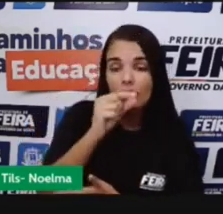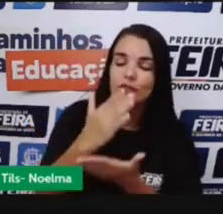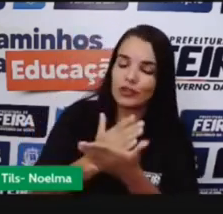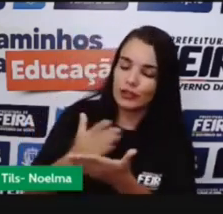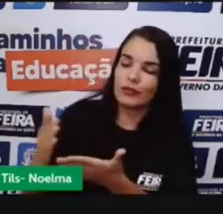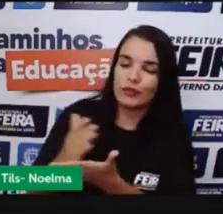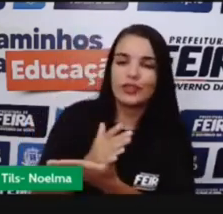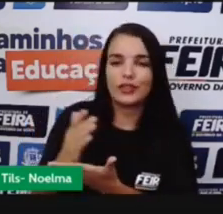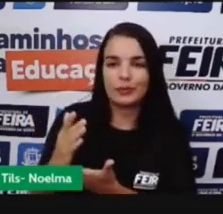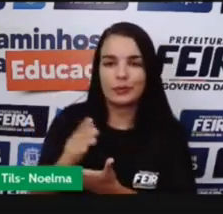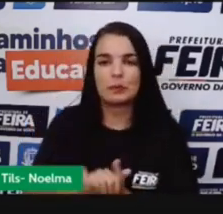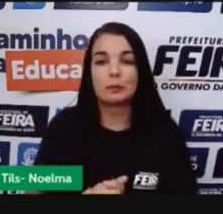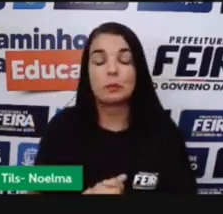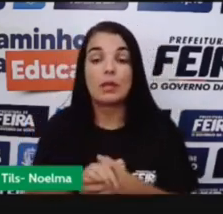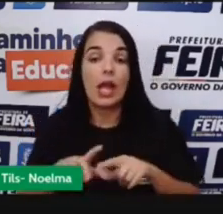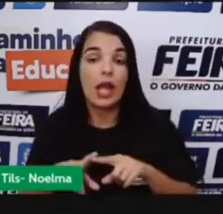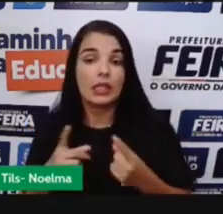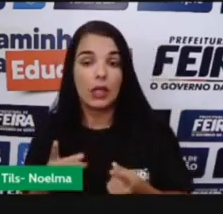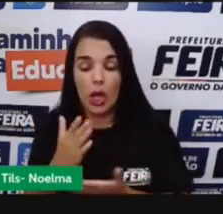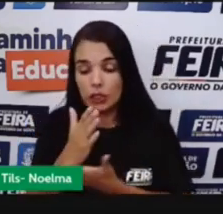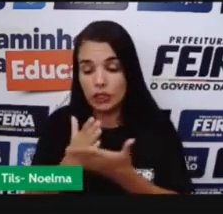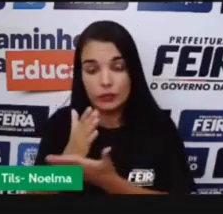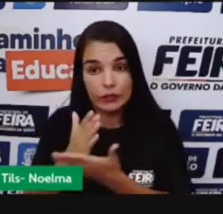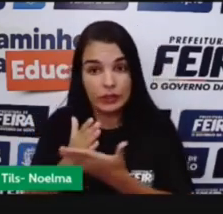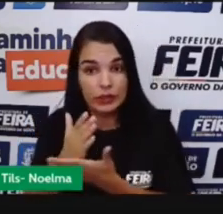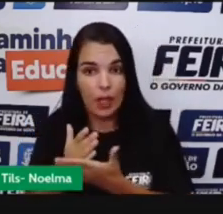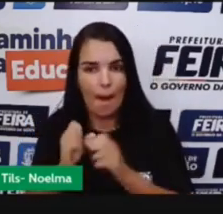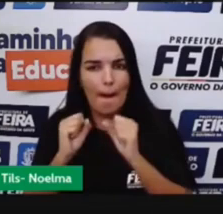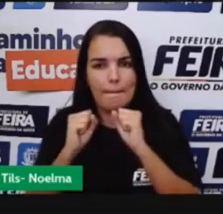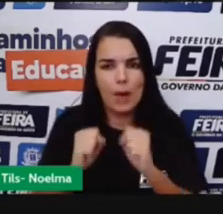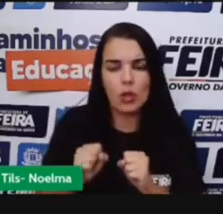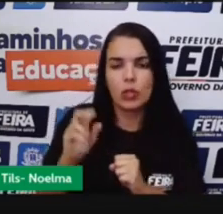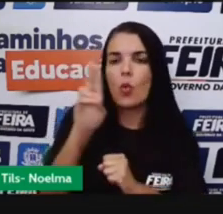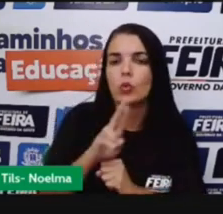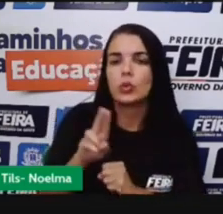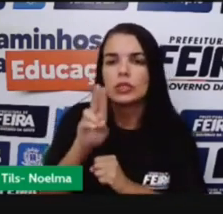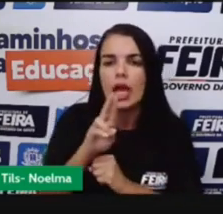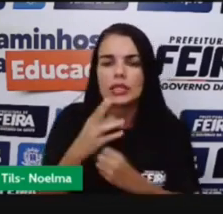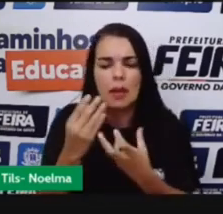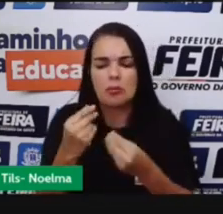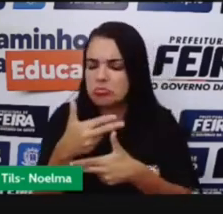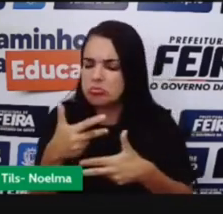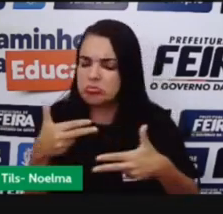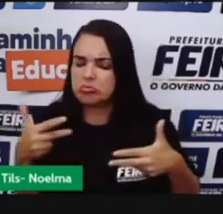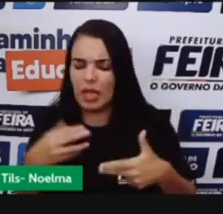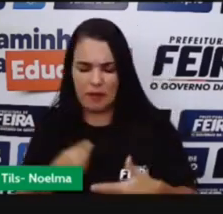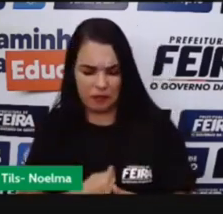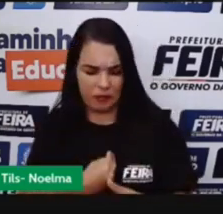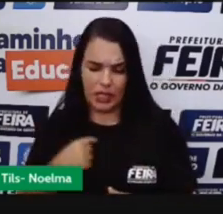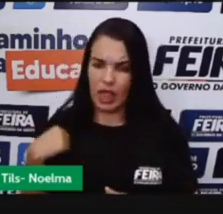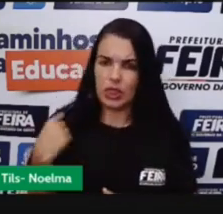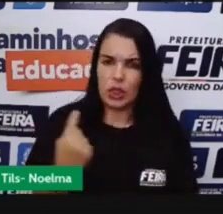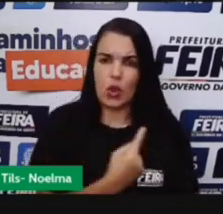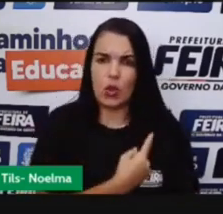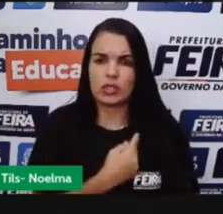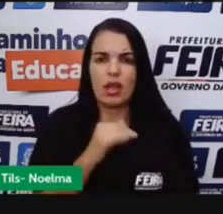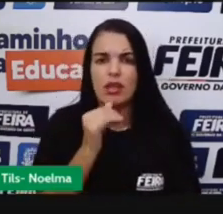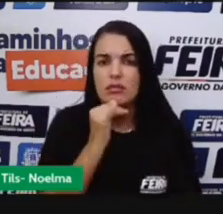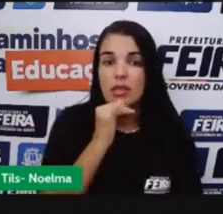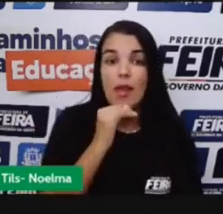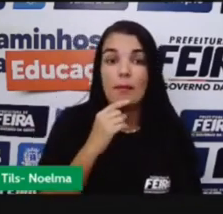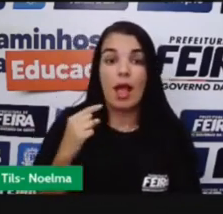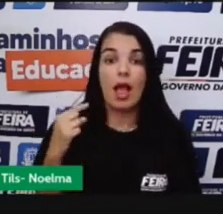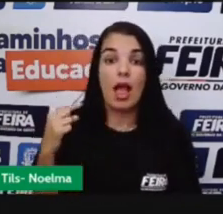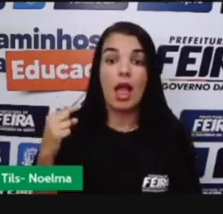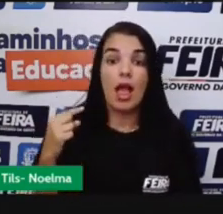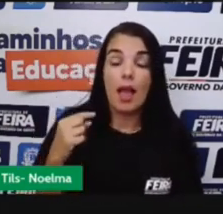divisão. A divisão ela pode ser utilizada em diversos momentos aí na nossa vida. A nossa mãe, ao ir ao mercado, ela